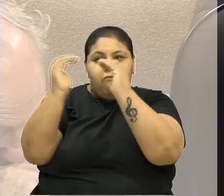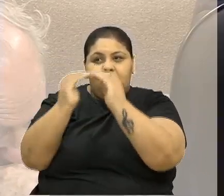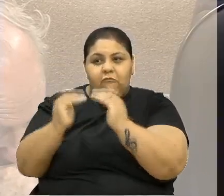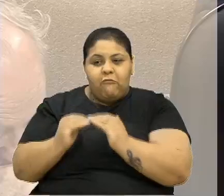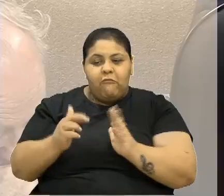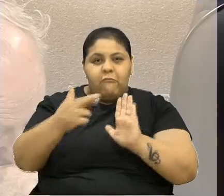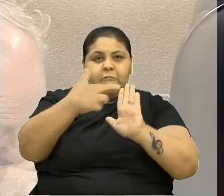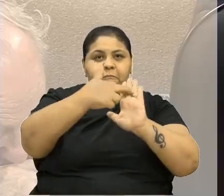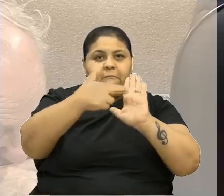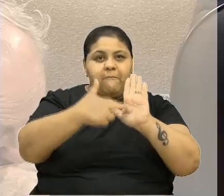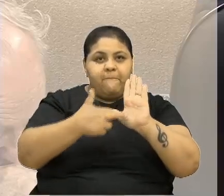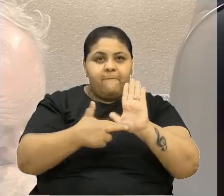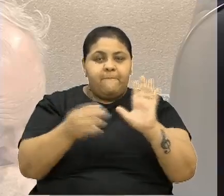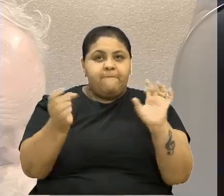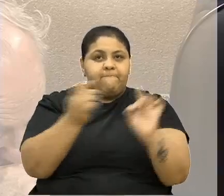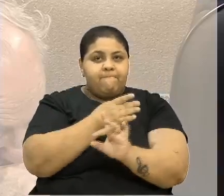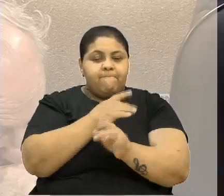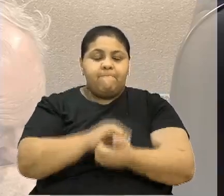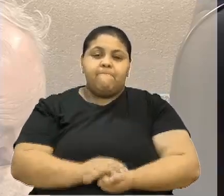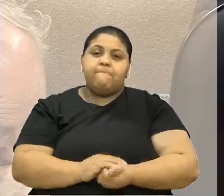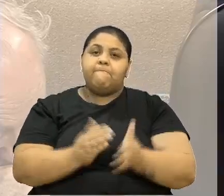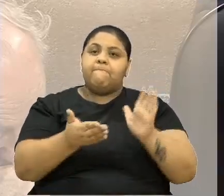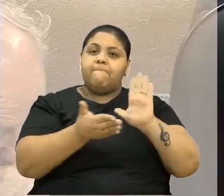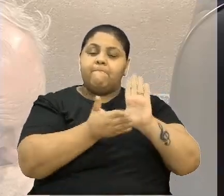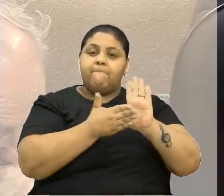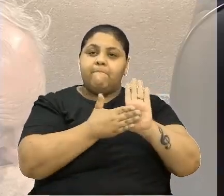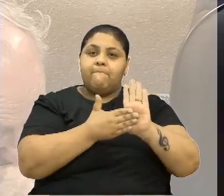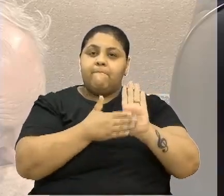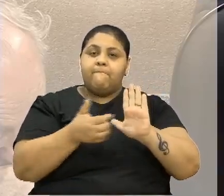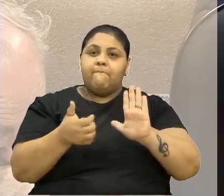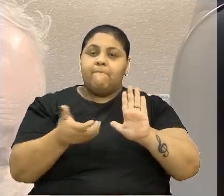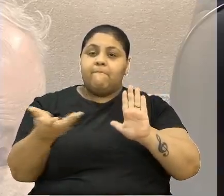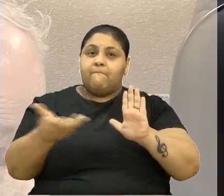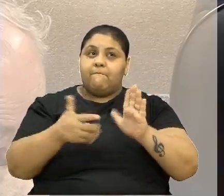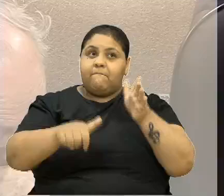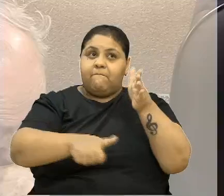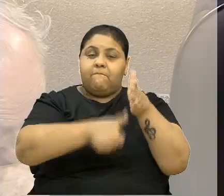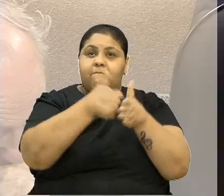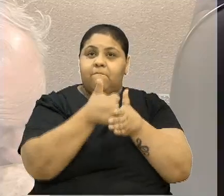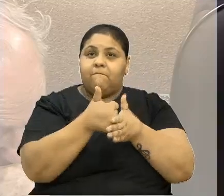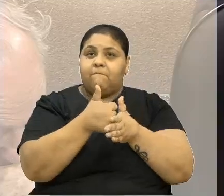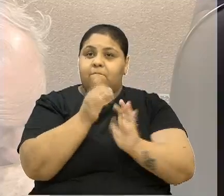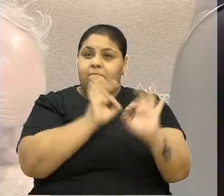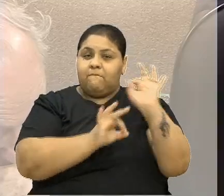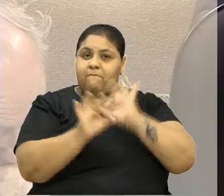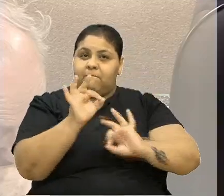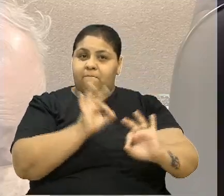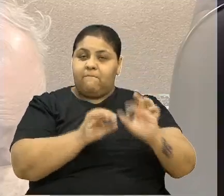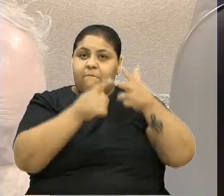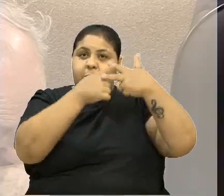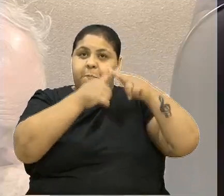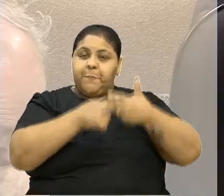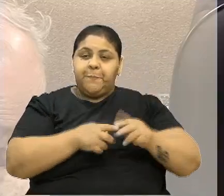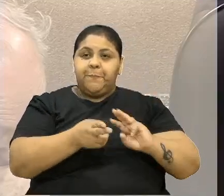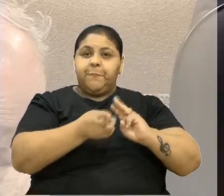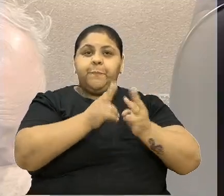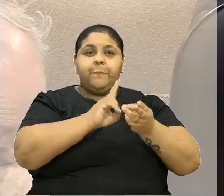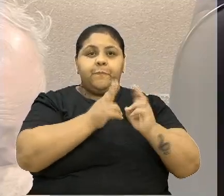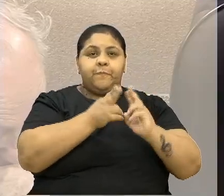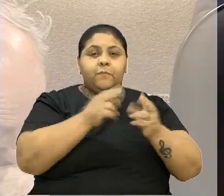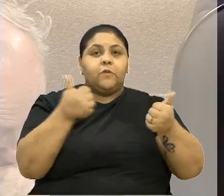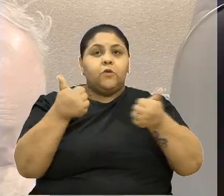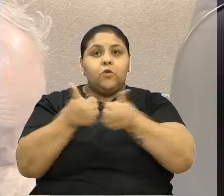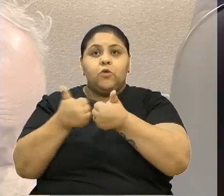normas vigentes. A proposta busca modernizar e adequar os instrumentos urbanísticos ao